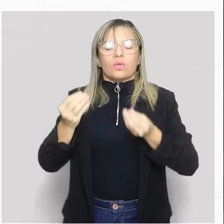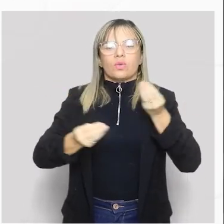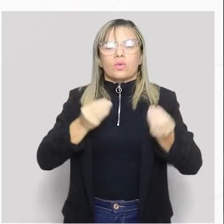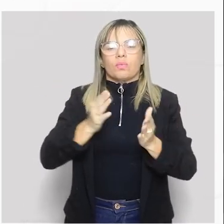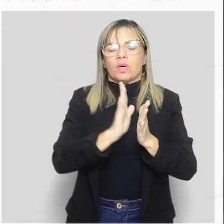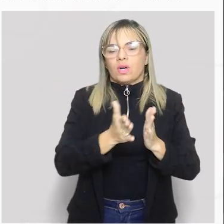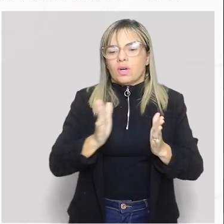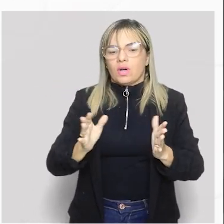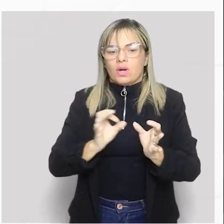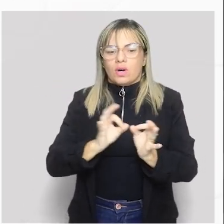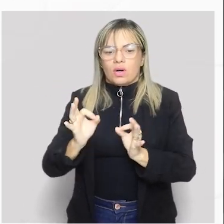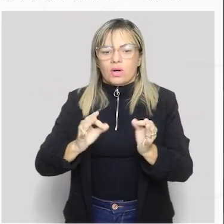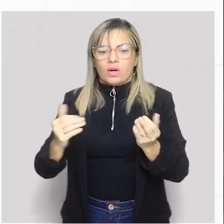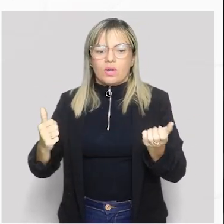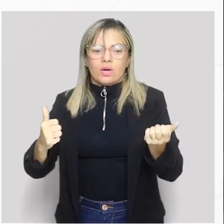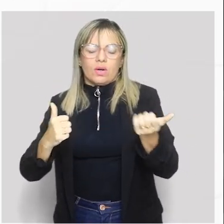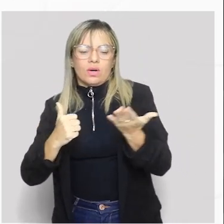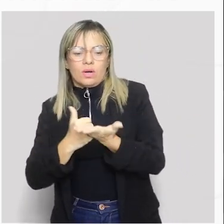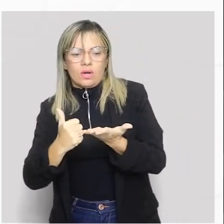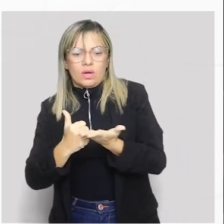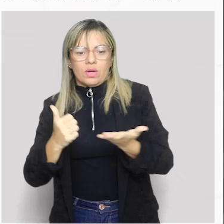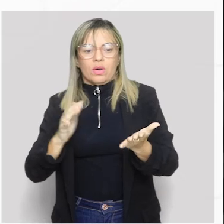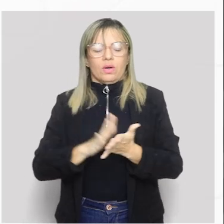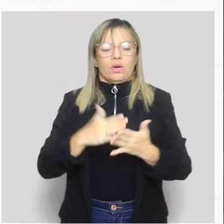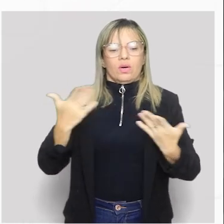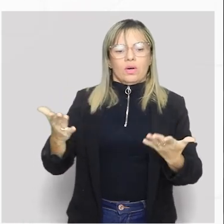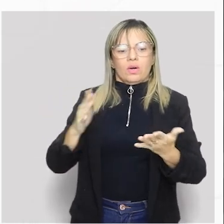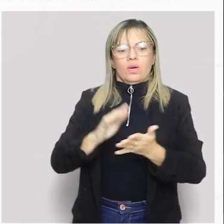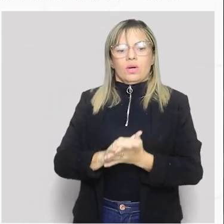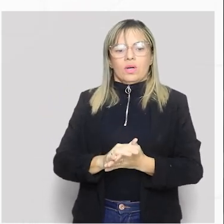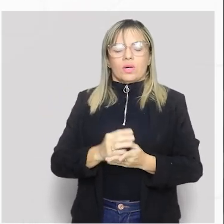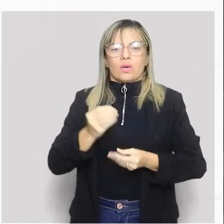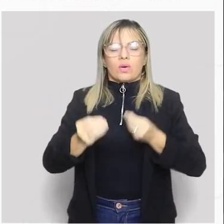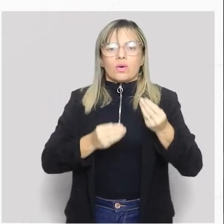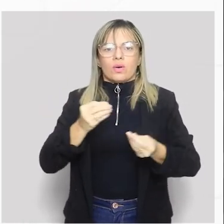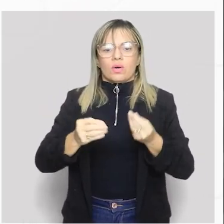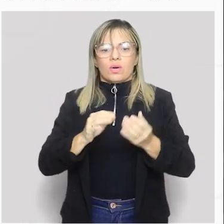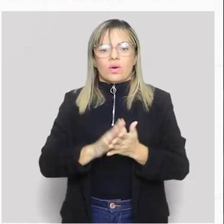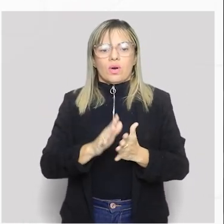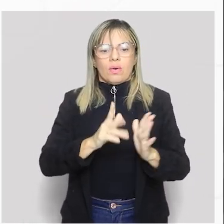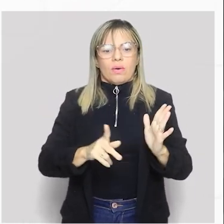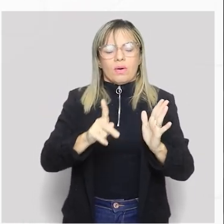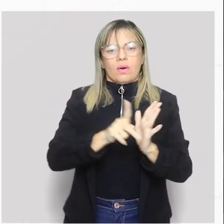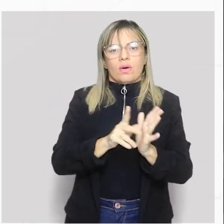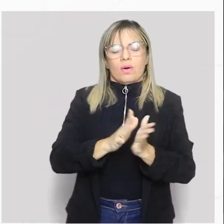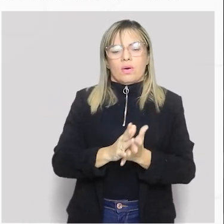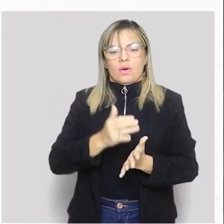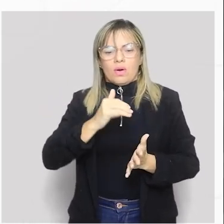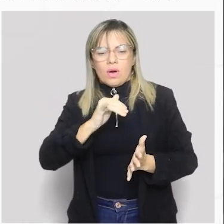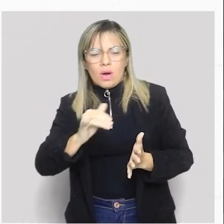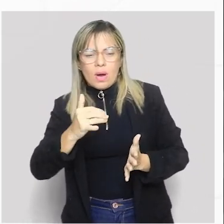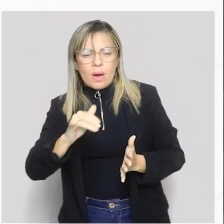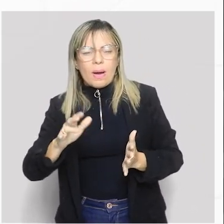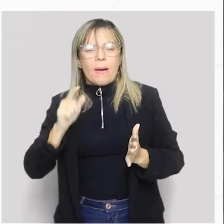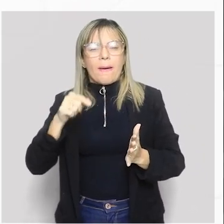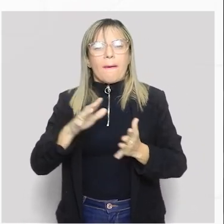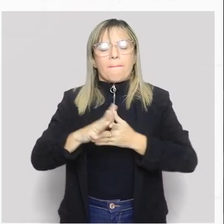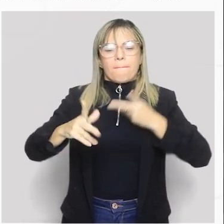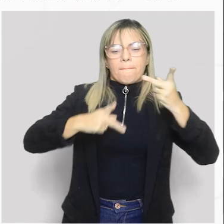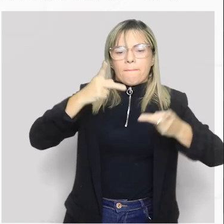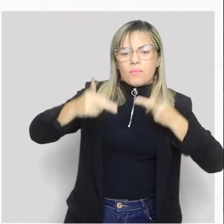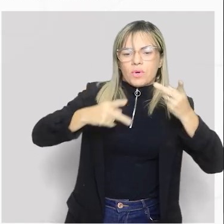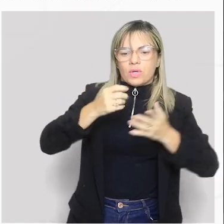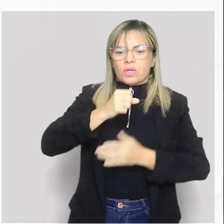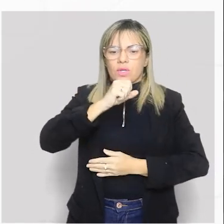vai acontecer? Depoimentos dos entrevistados entremeado a imagens coletadas